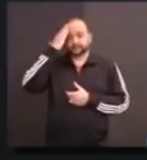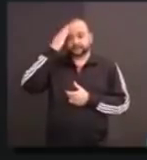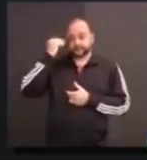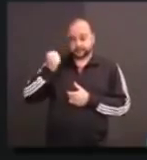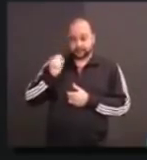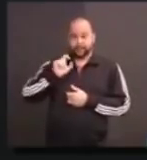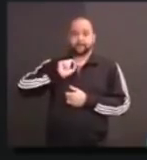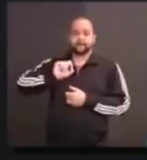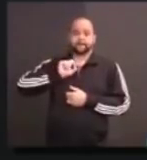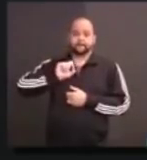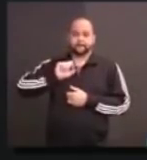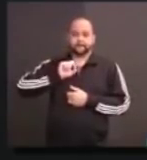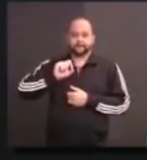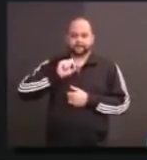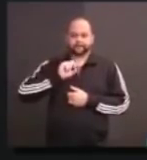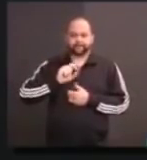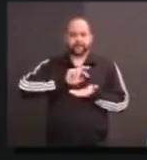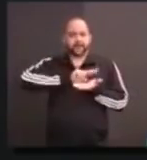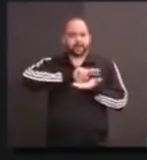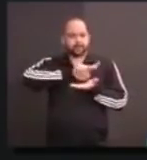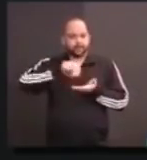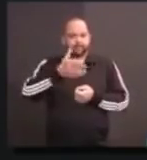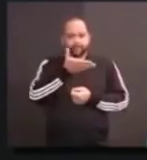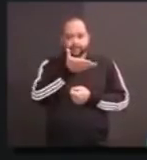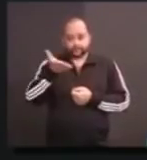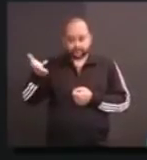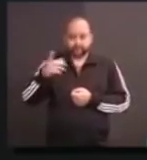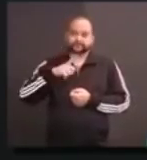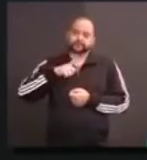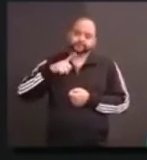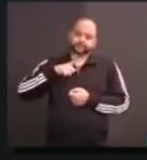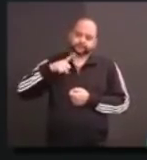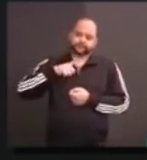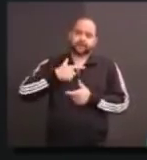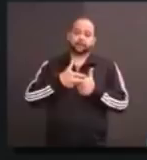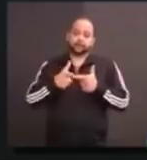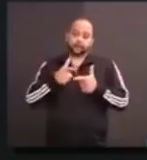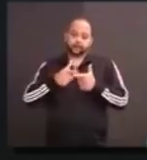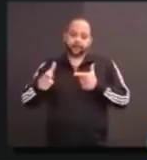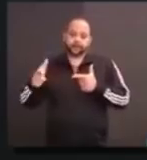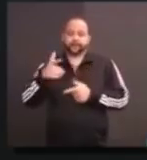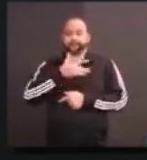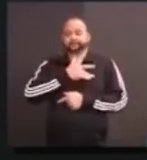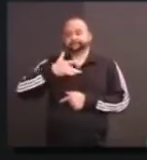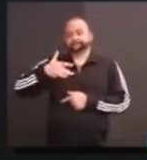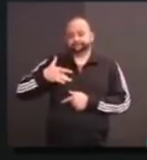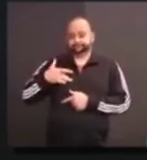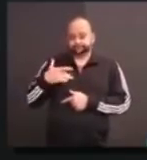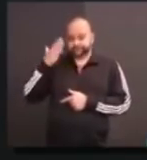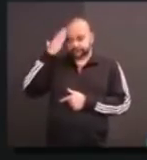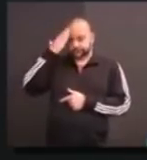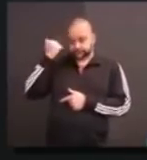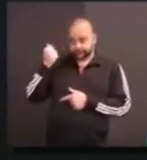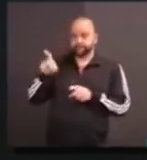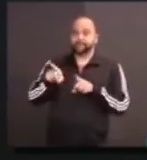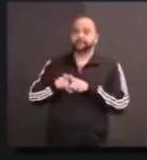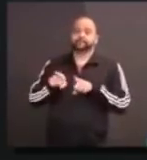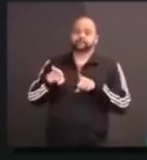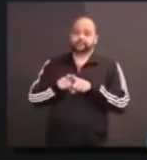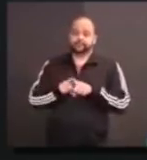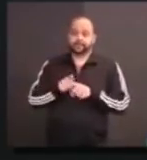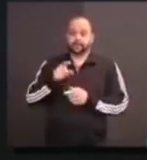Sabemos que muitos aqui estão com problemas de saúde, e sabemos também que